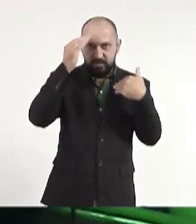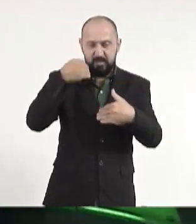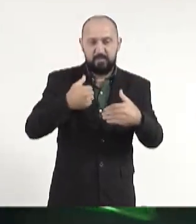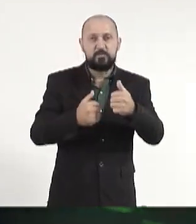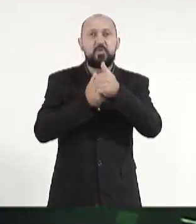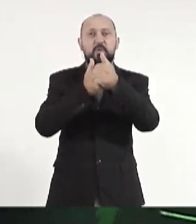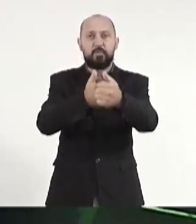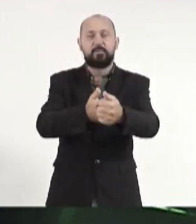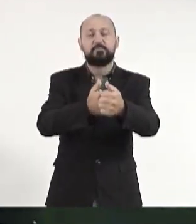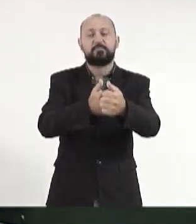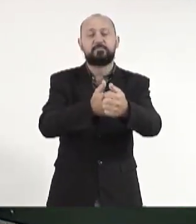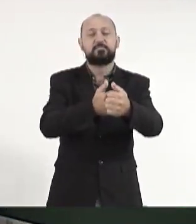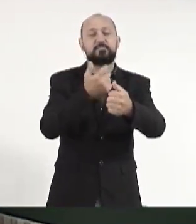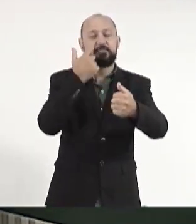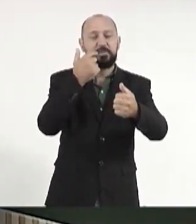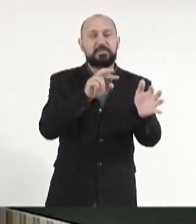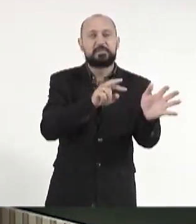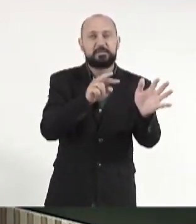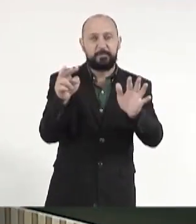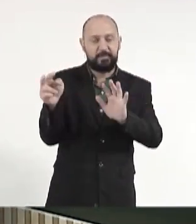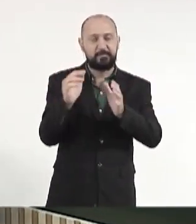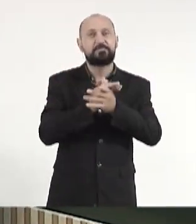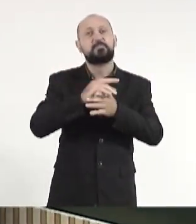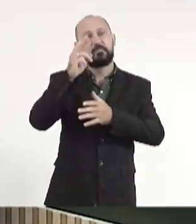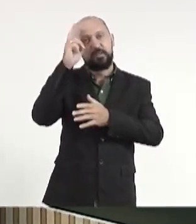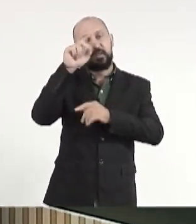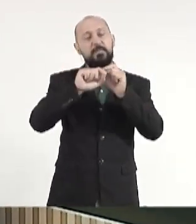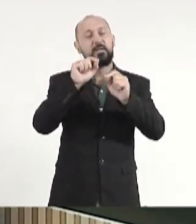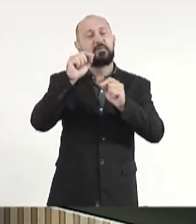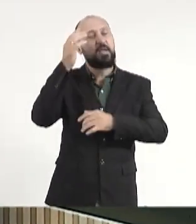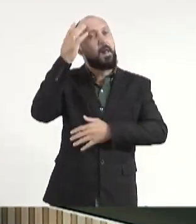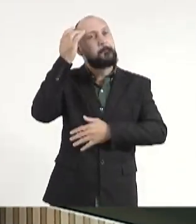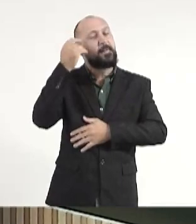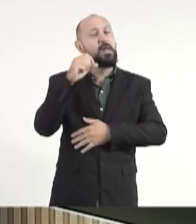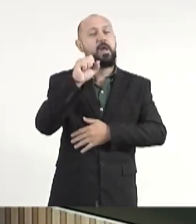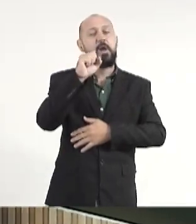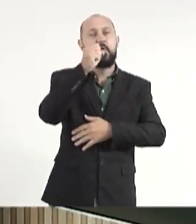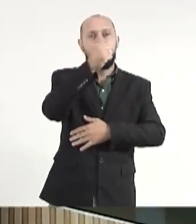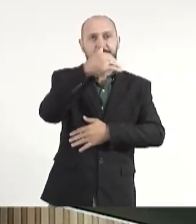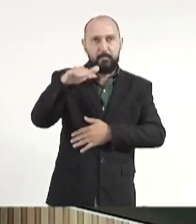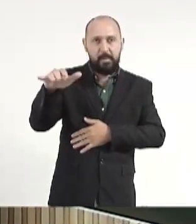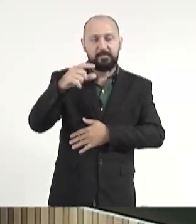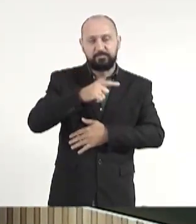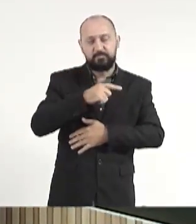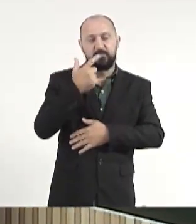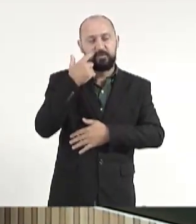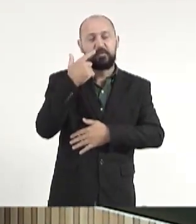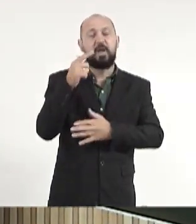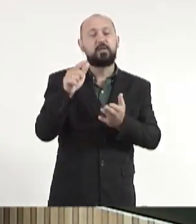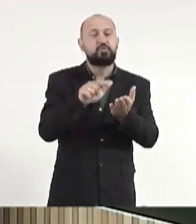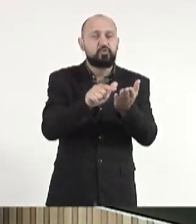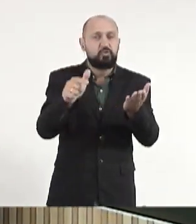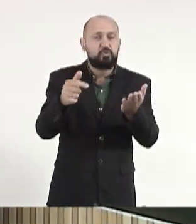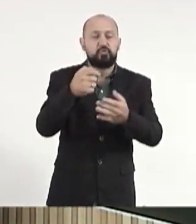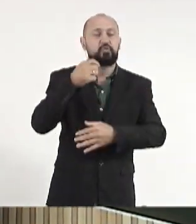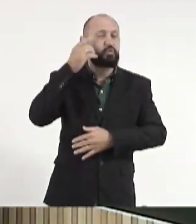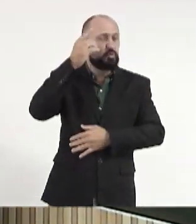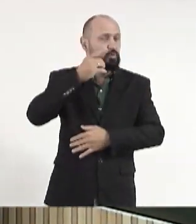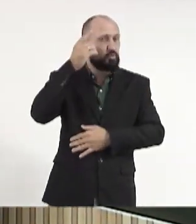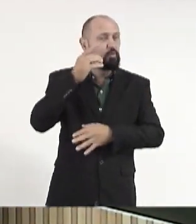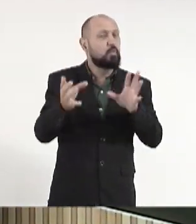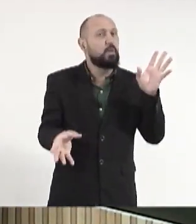em faixa de fronteira, que ainda há um prazo de 1 ano para que eles confirmem, levem vários documentos aos cartórios,